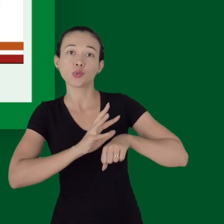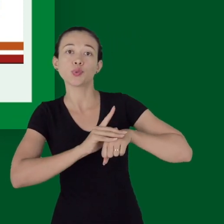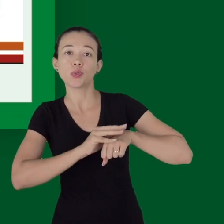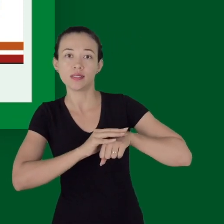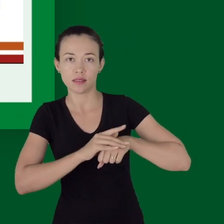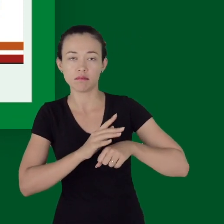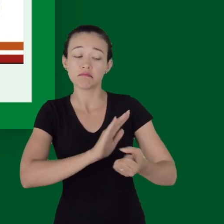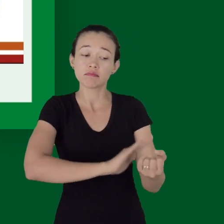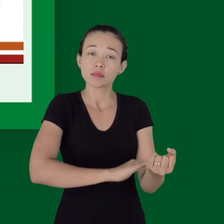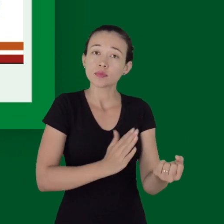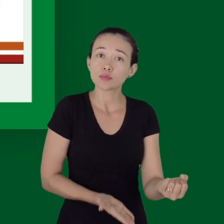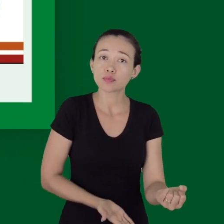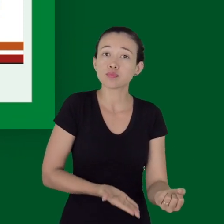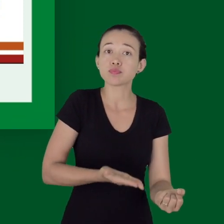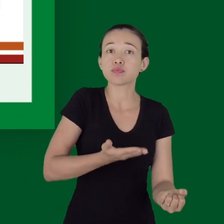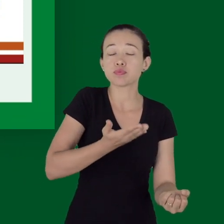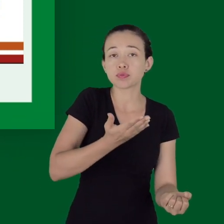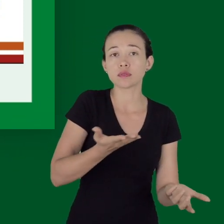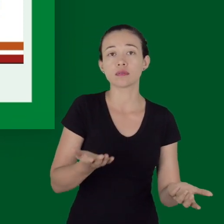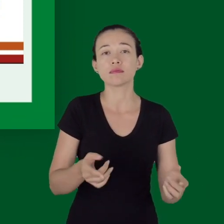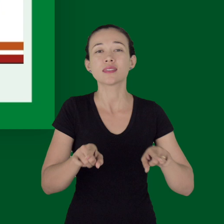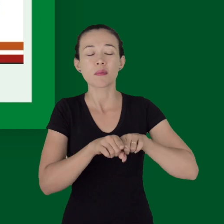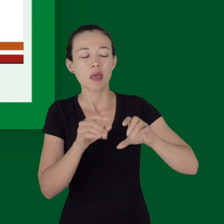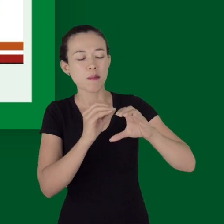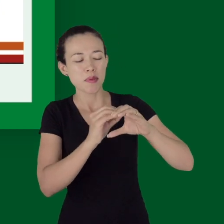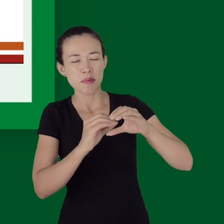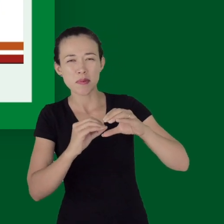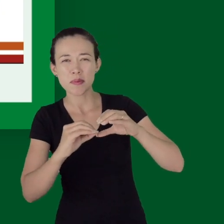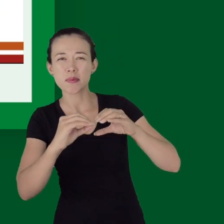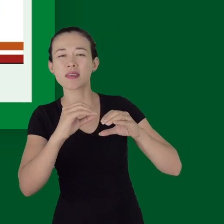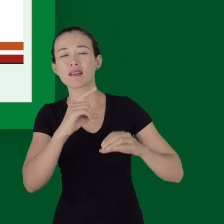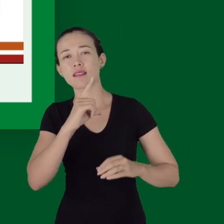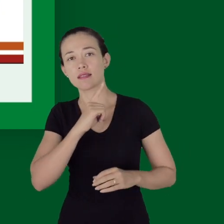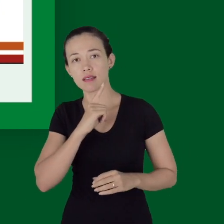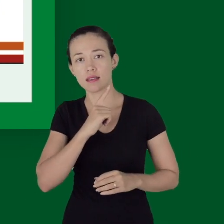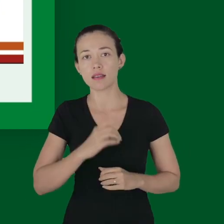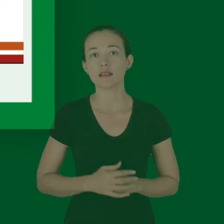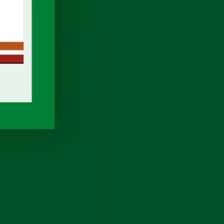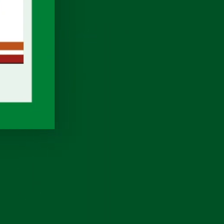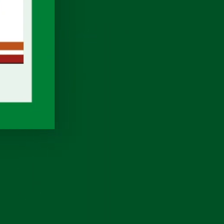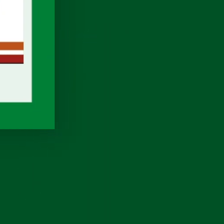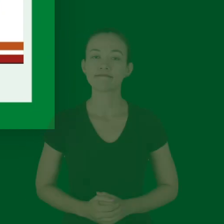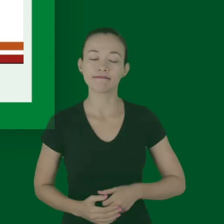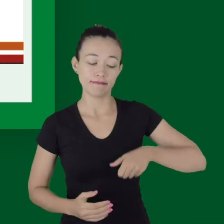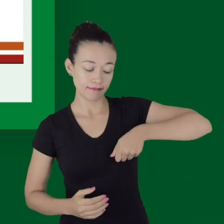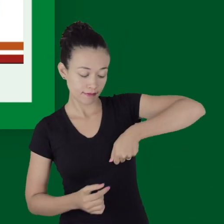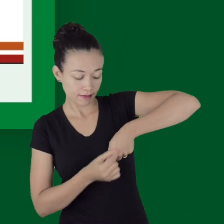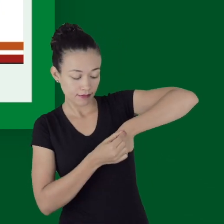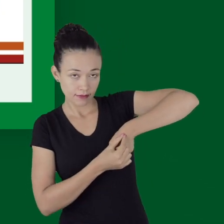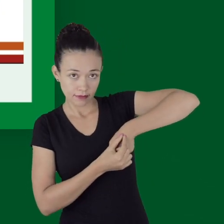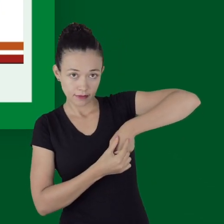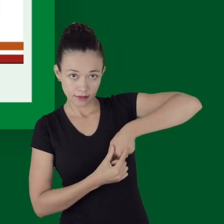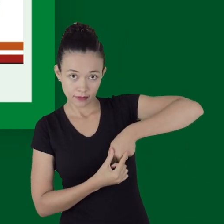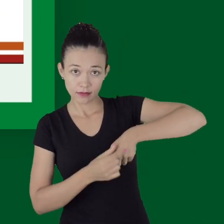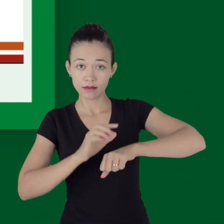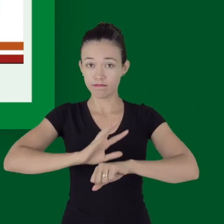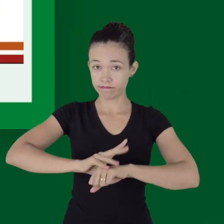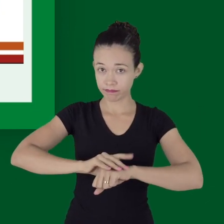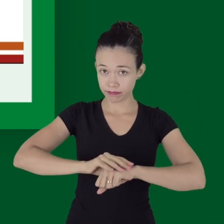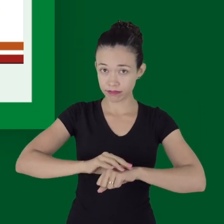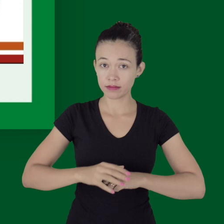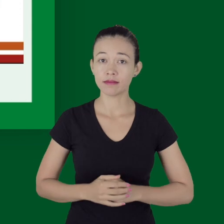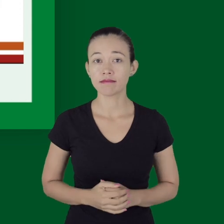cardiovasculares e as metabólicas, entre hipertensão, fibrilação atrial, né, pela formação de um coágulo, um